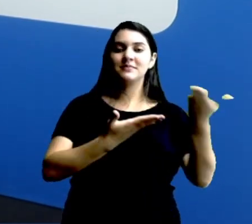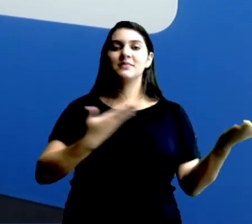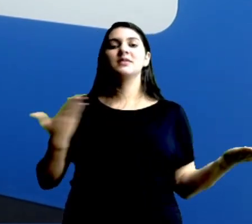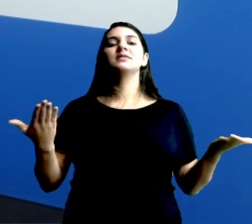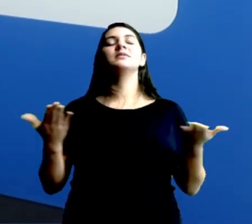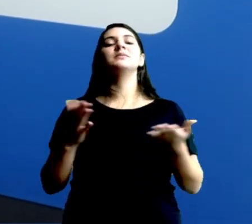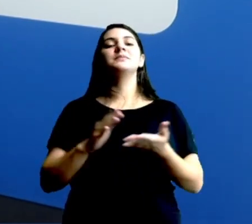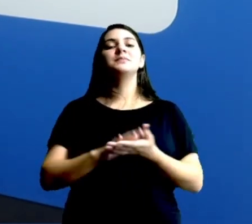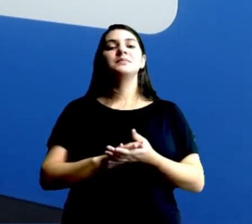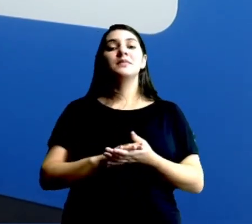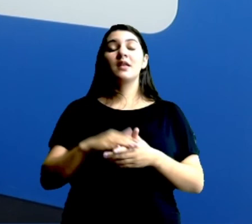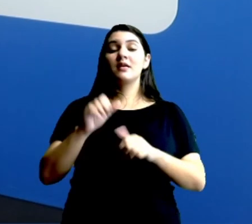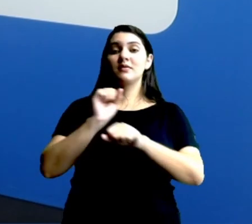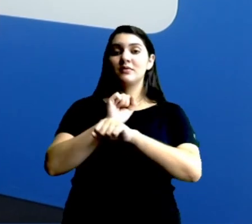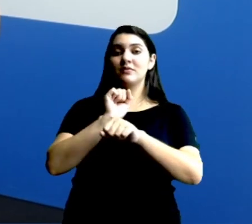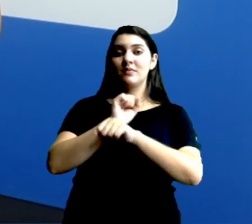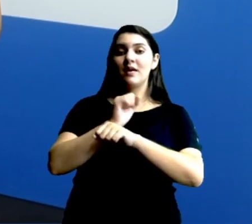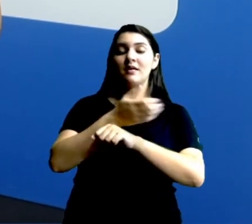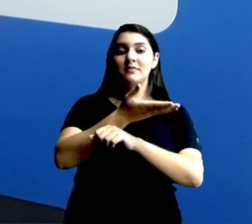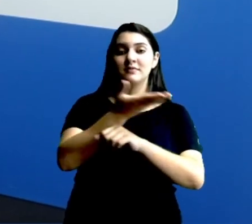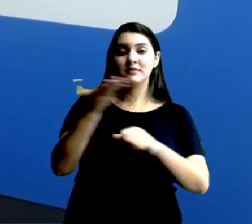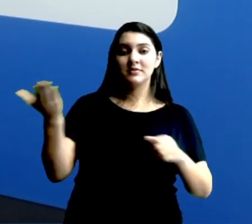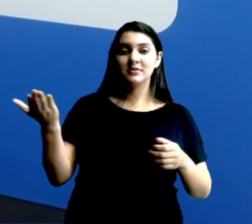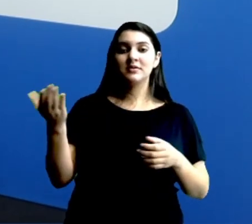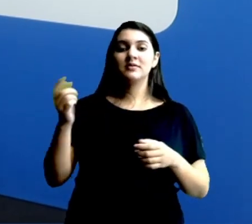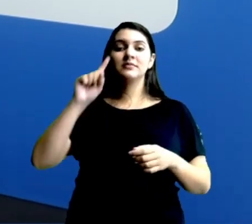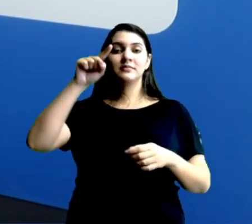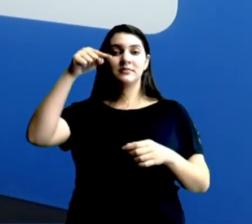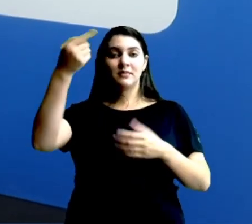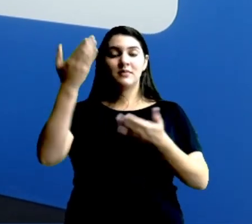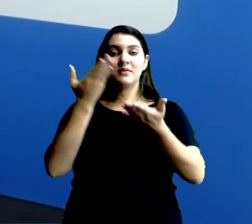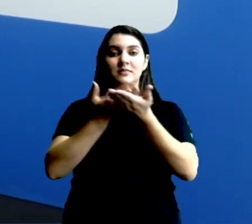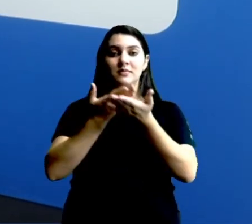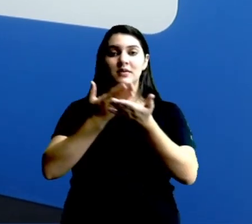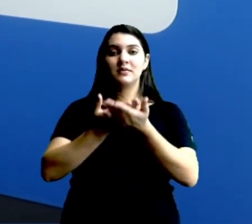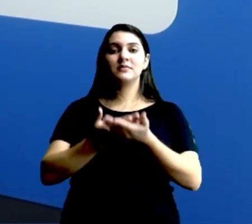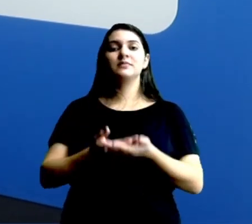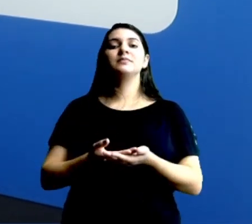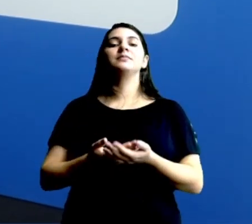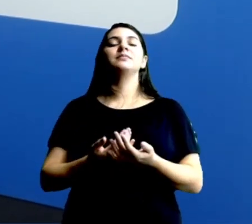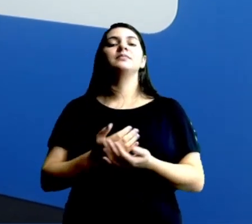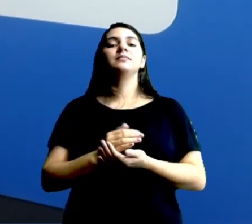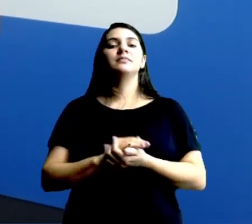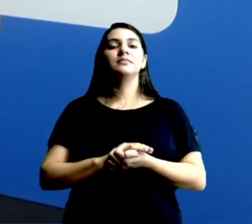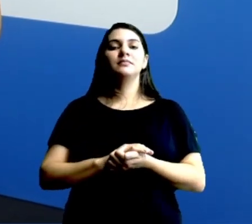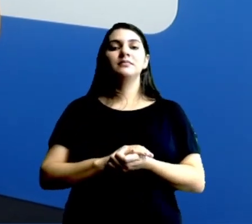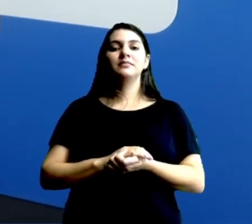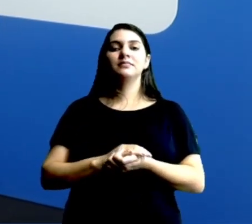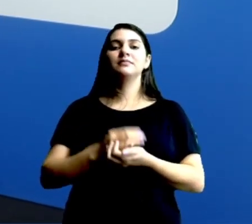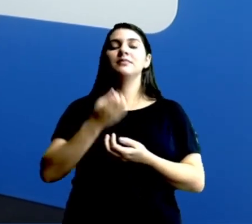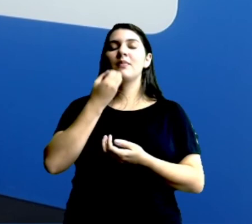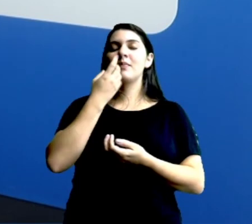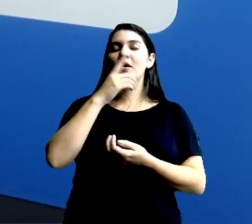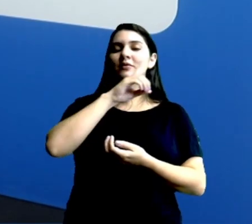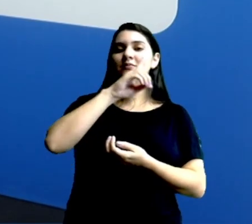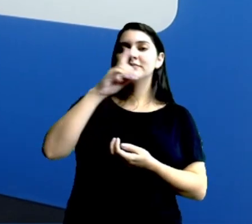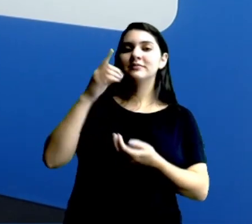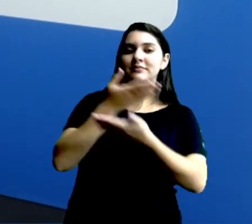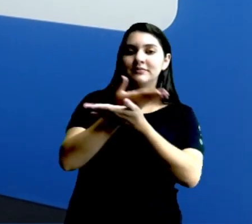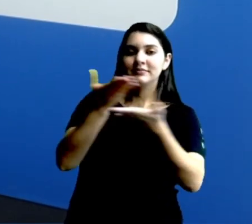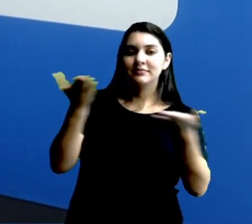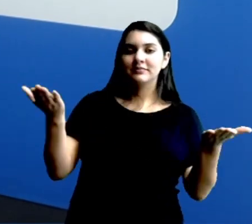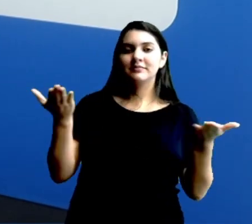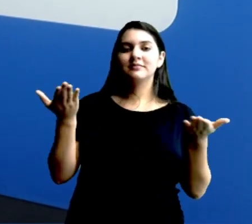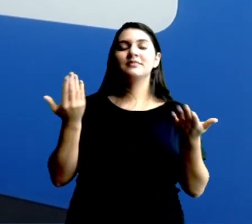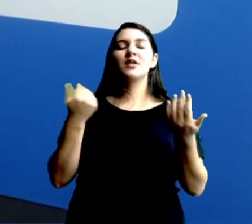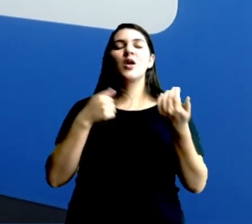de vocês e espero vocês na próxima aula. Desejo um bom dia para todos.